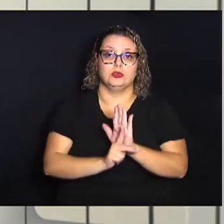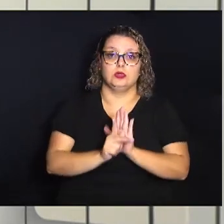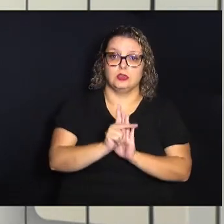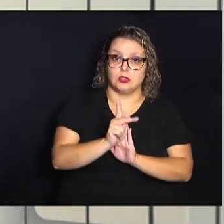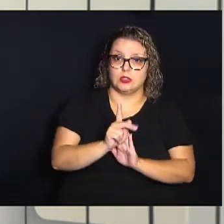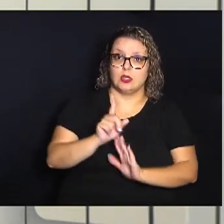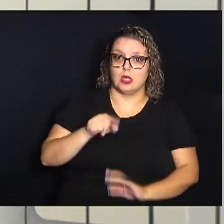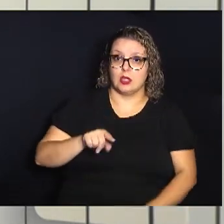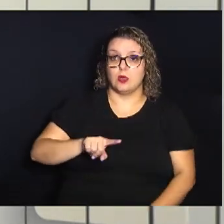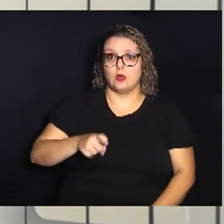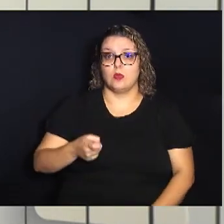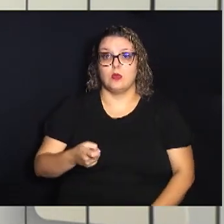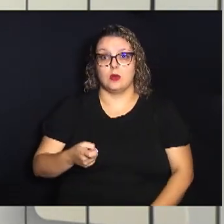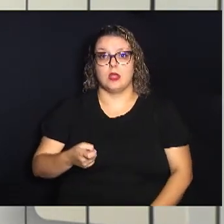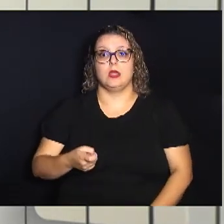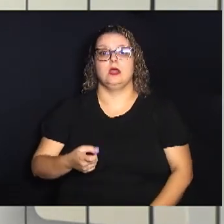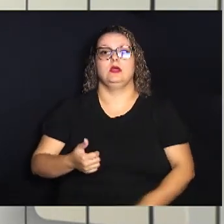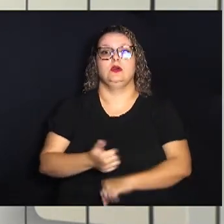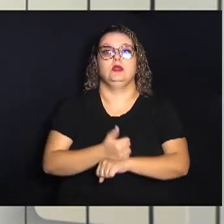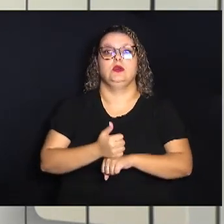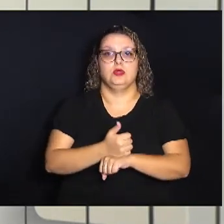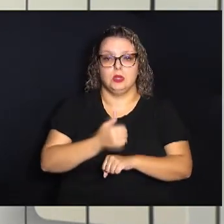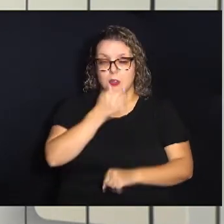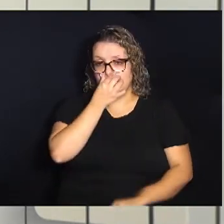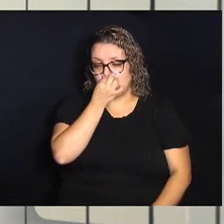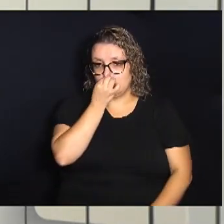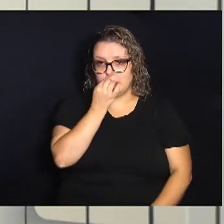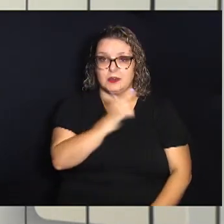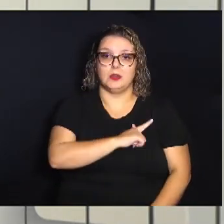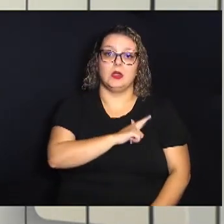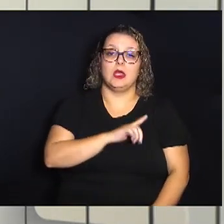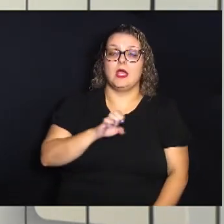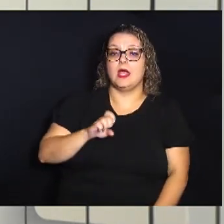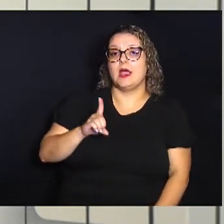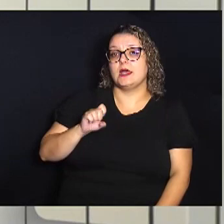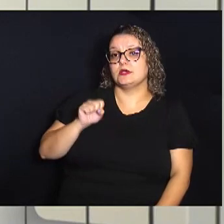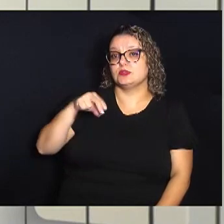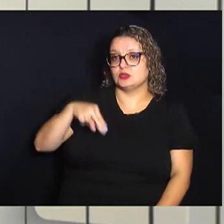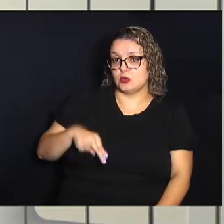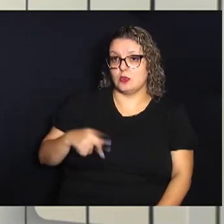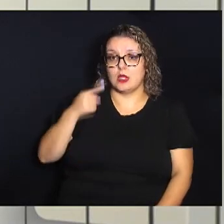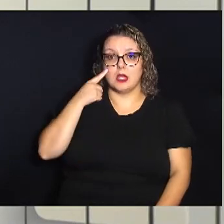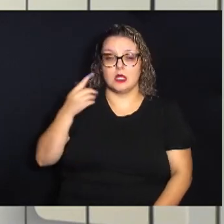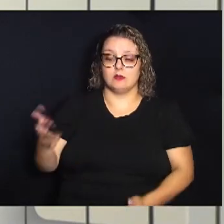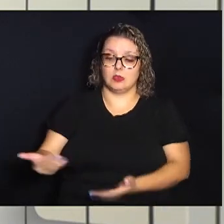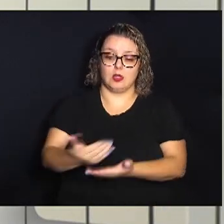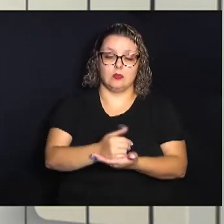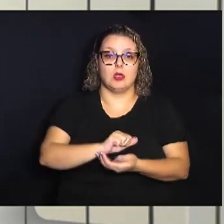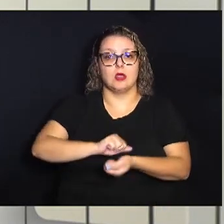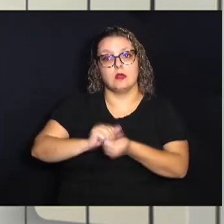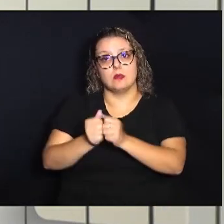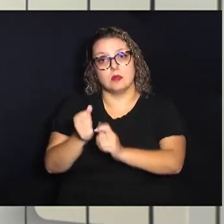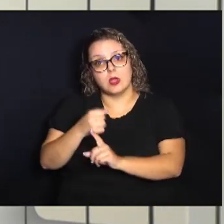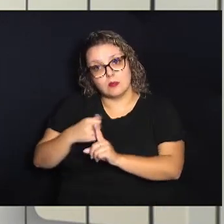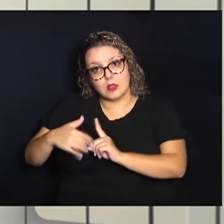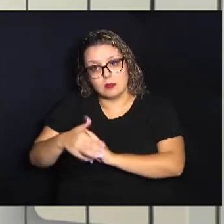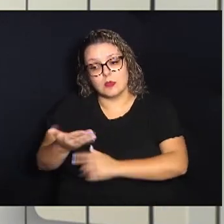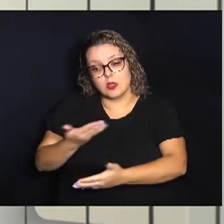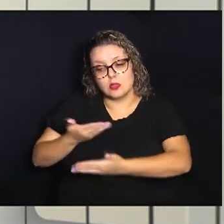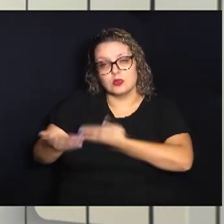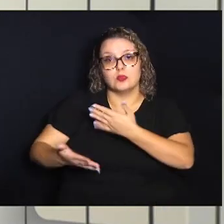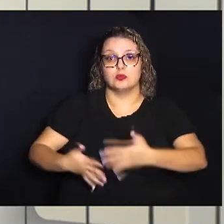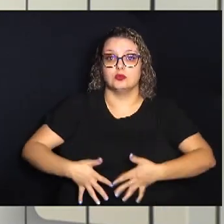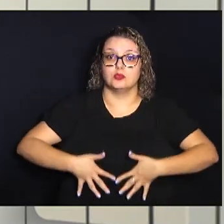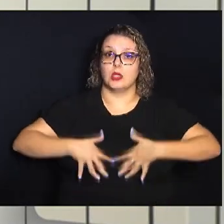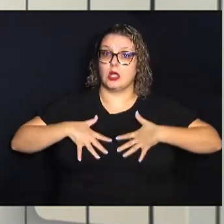o ex-jogador do Guarani, Edson. A ideia é acolher, ressocializar, resgatar o orgulho